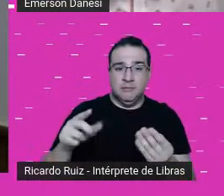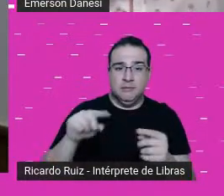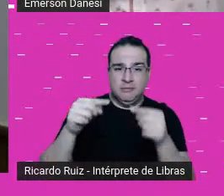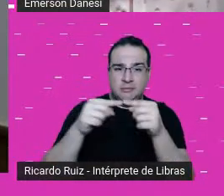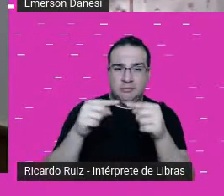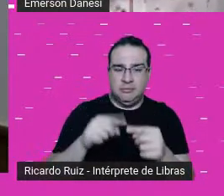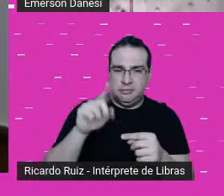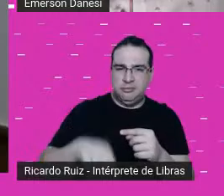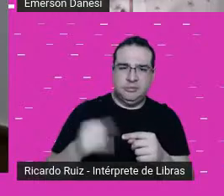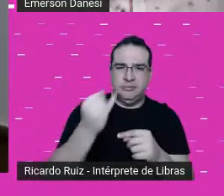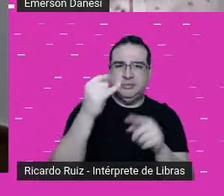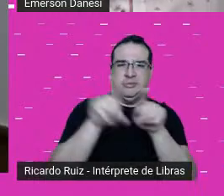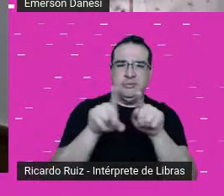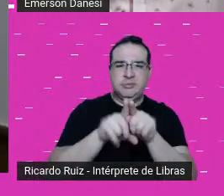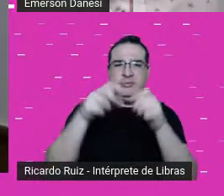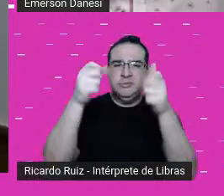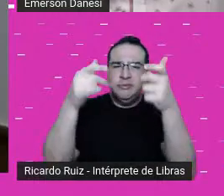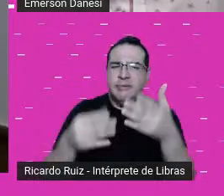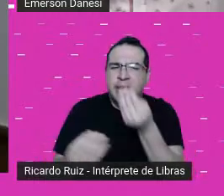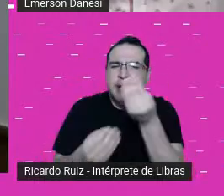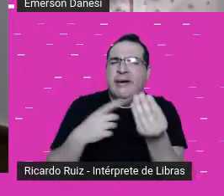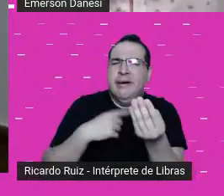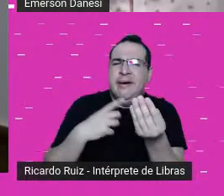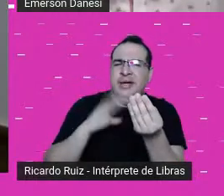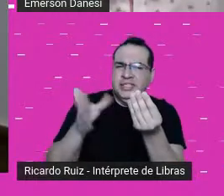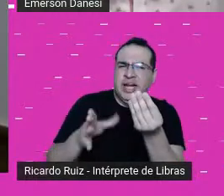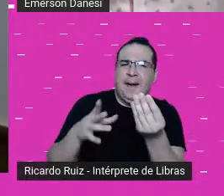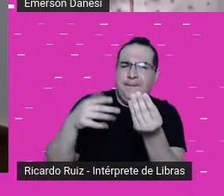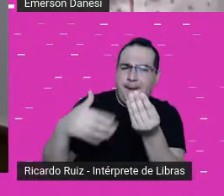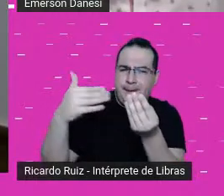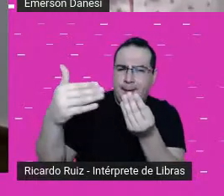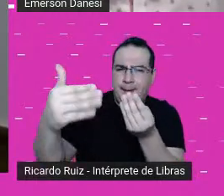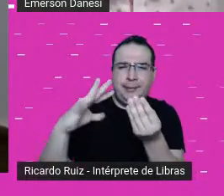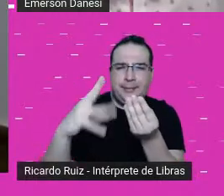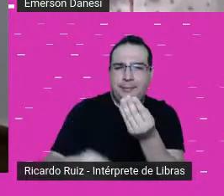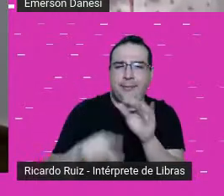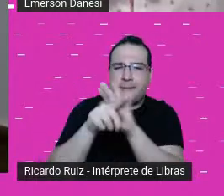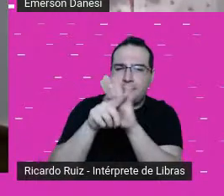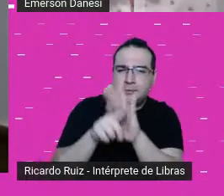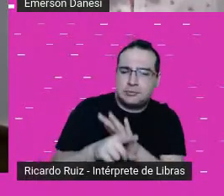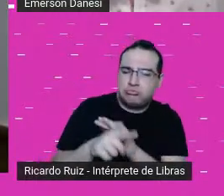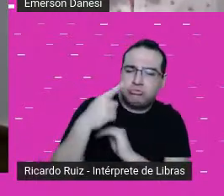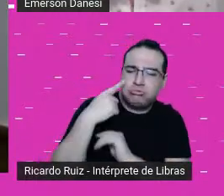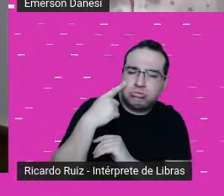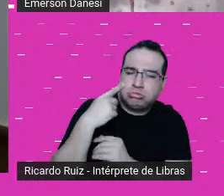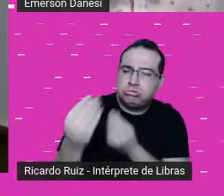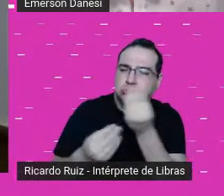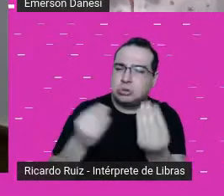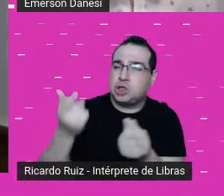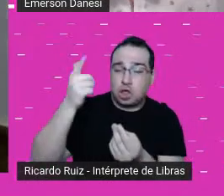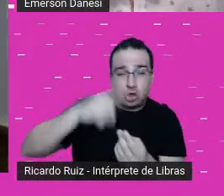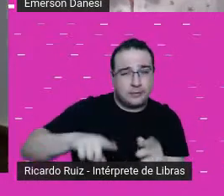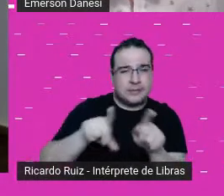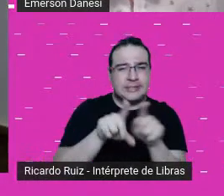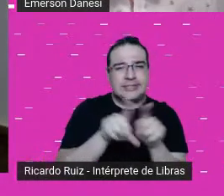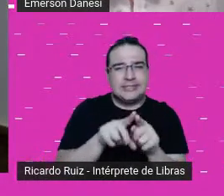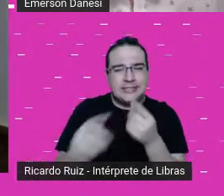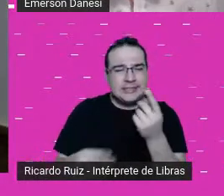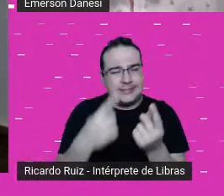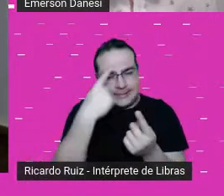acho que é importante falar é como ele estava o tempo inteiro buscando... De novo, isso que eu falei, essa